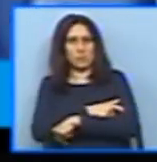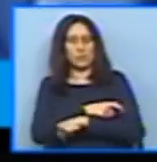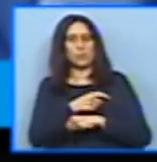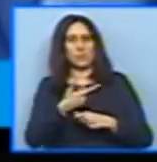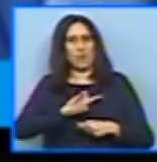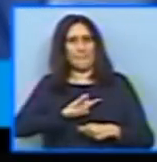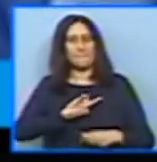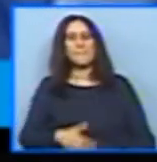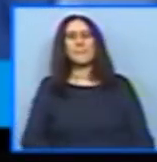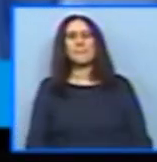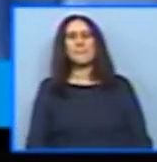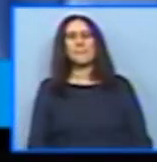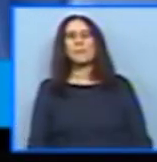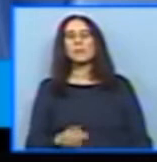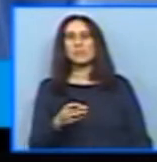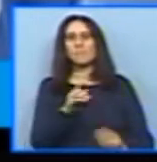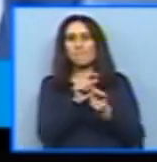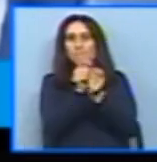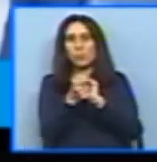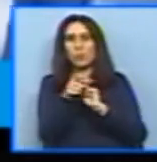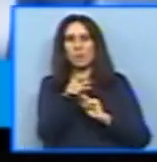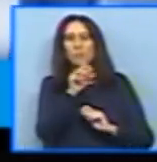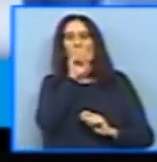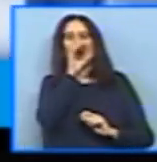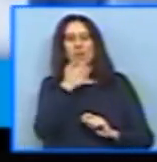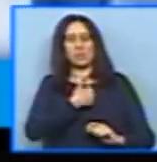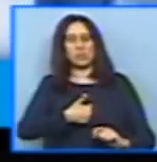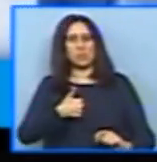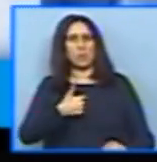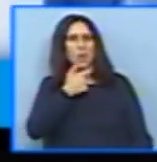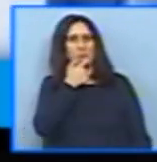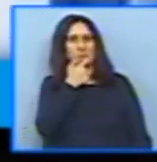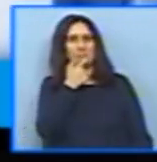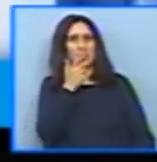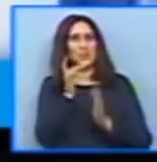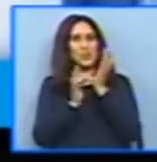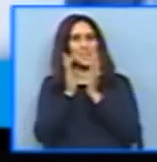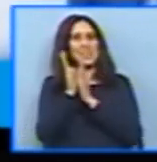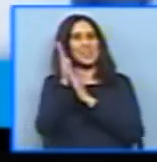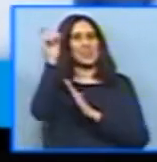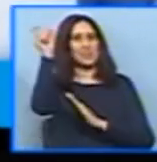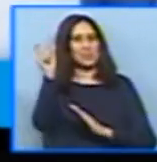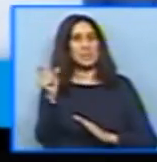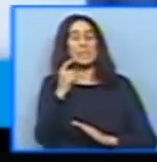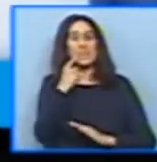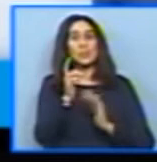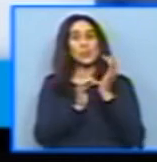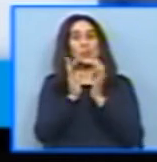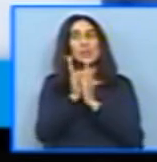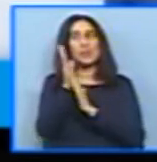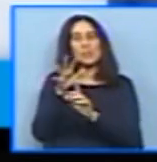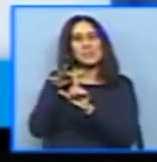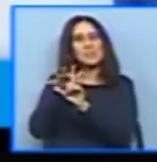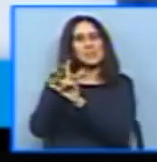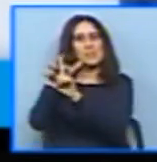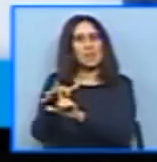aqui consequências de que, para se ser cristão, o Deus de Jesus Cristo, aqueles que dizem seguir o Deus de Jesus Cristo e que acreditam no